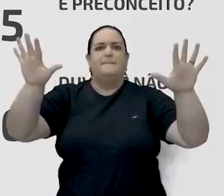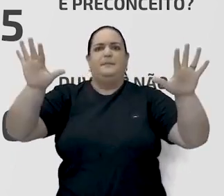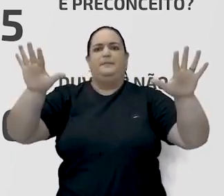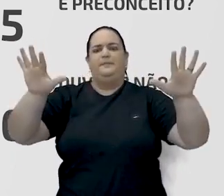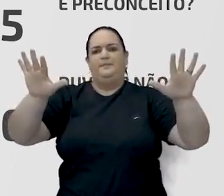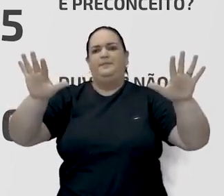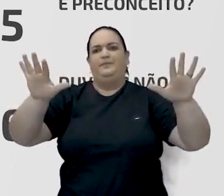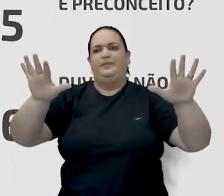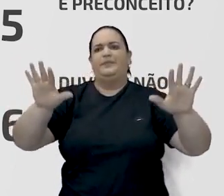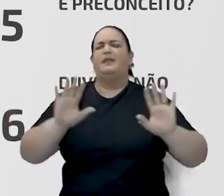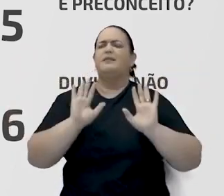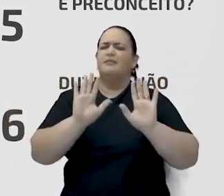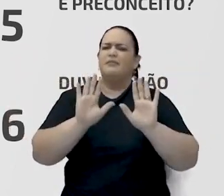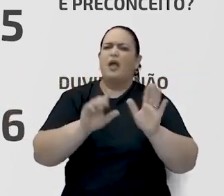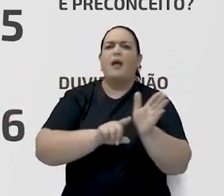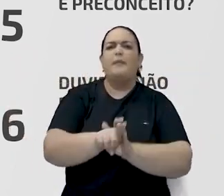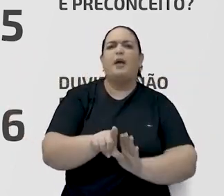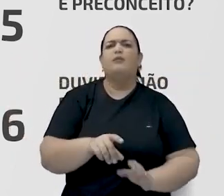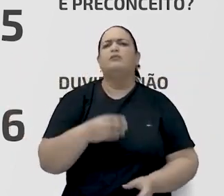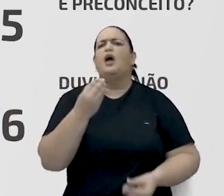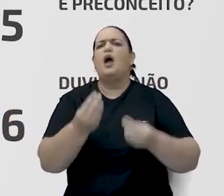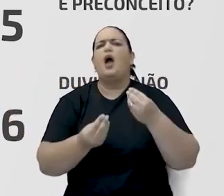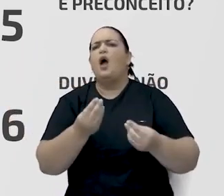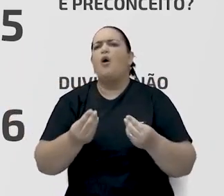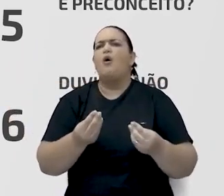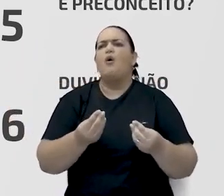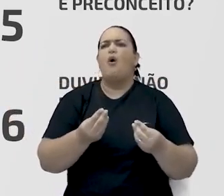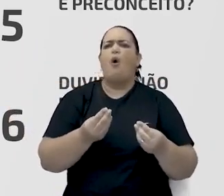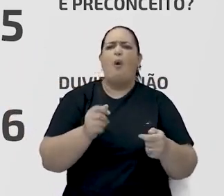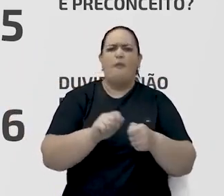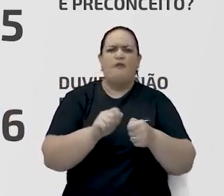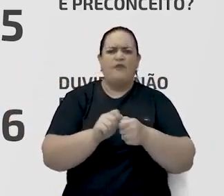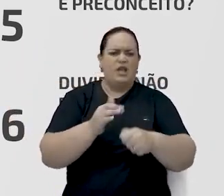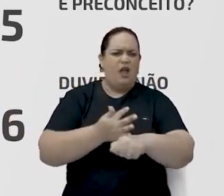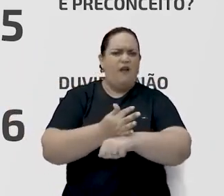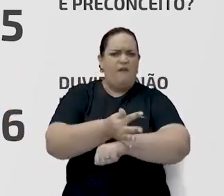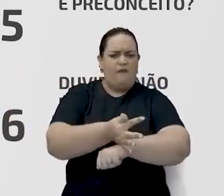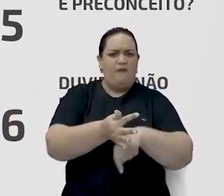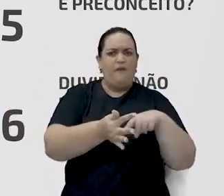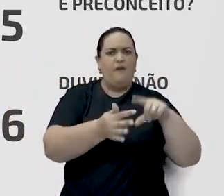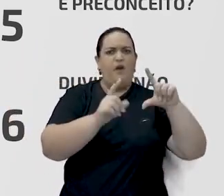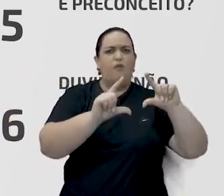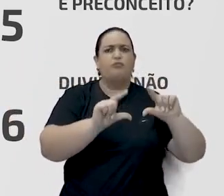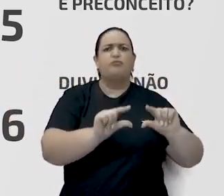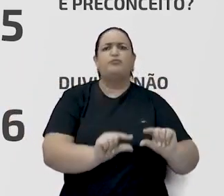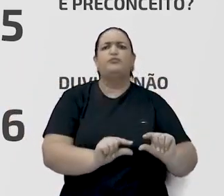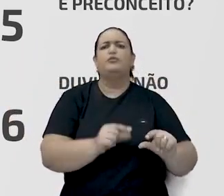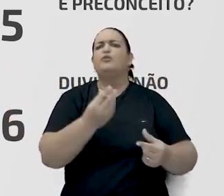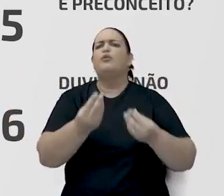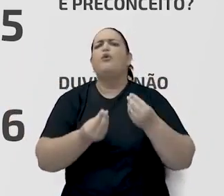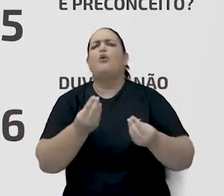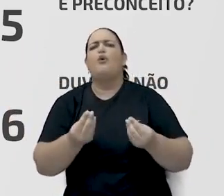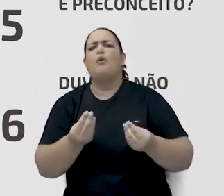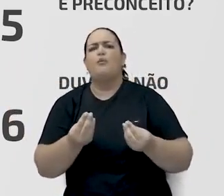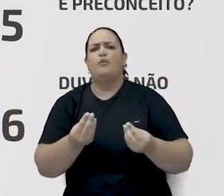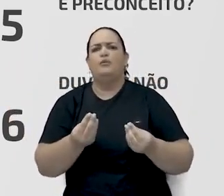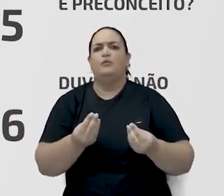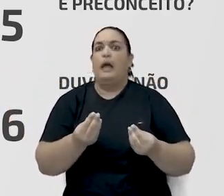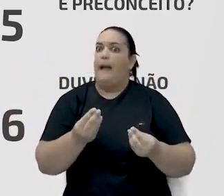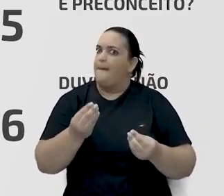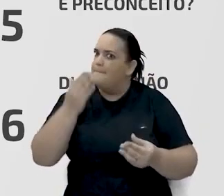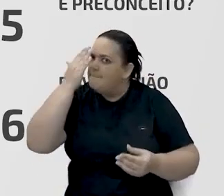que as fake news, de alguma forma, venham a diminuir, principalmente durante o